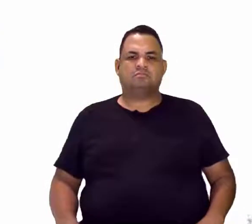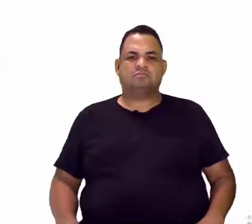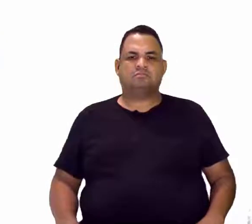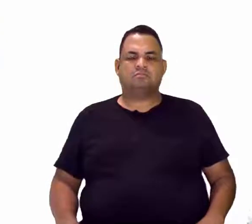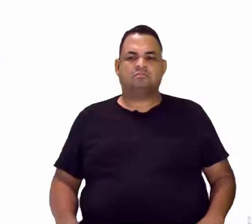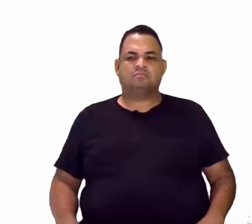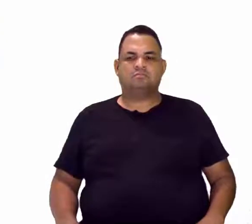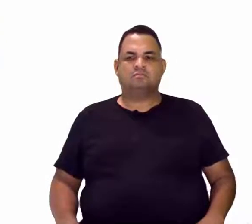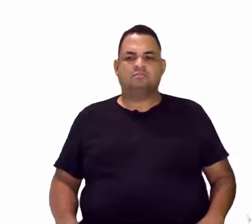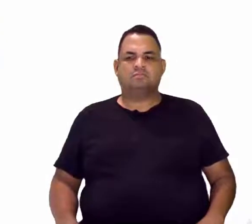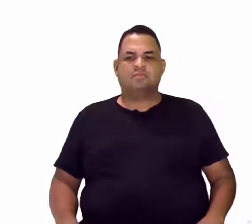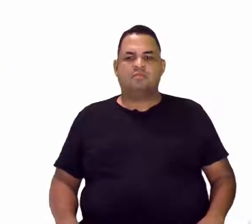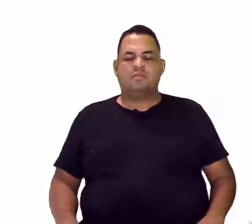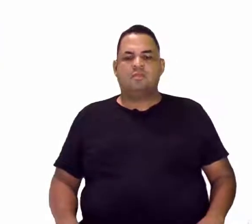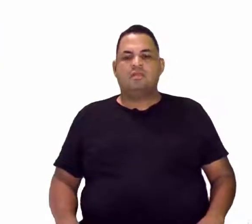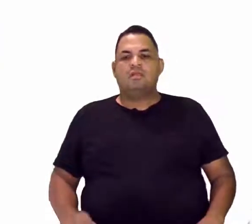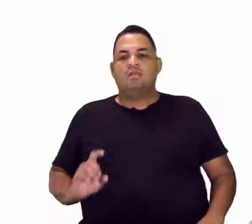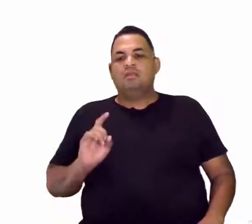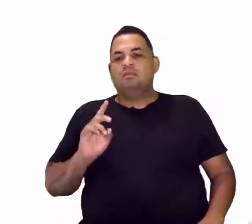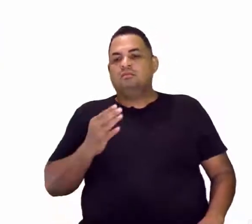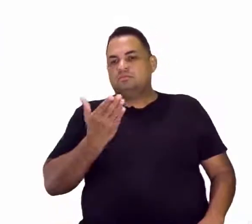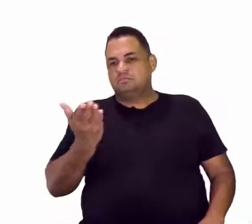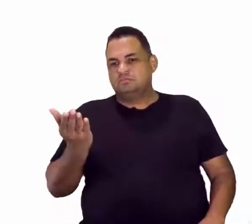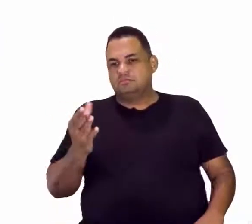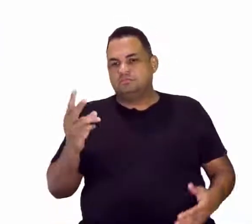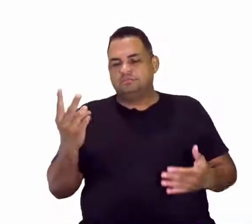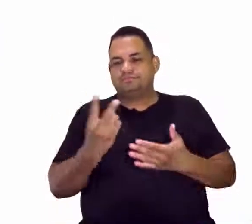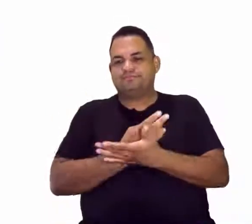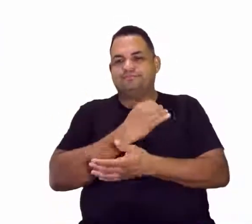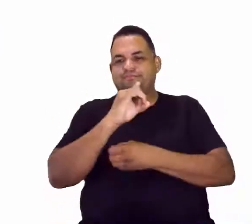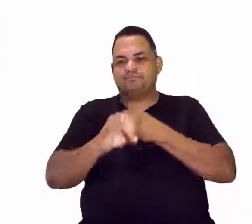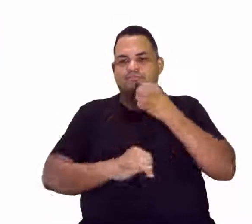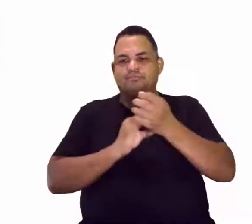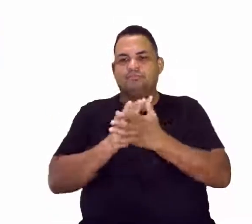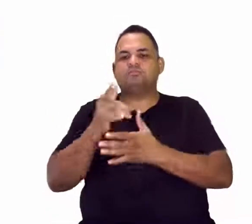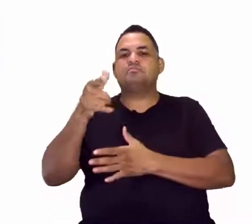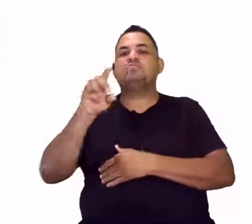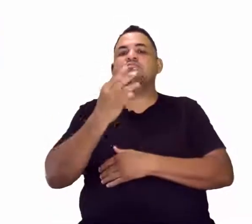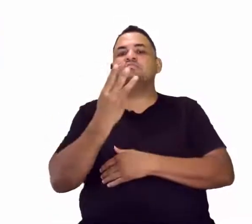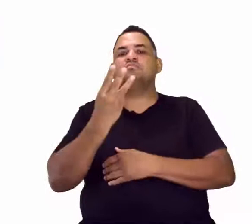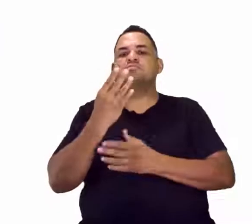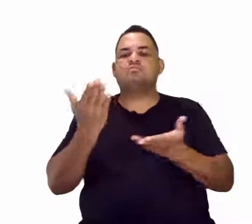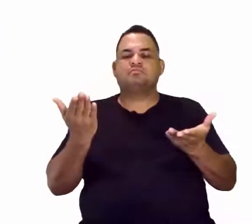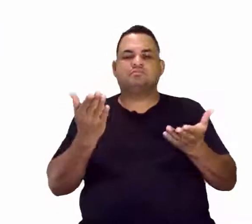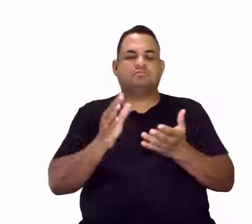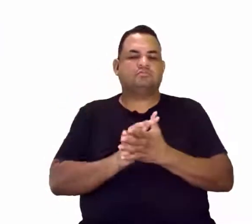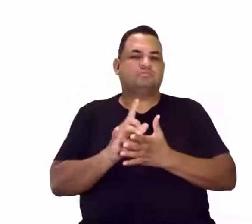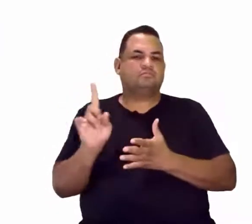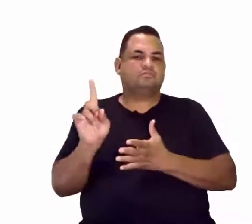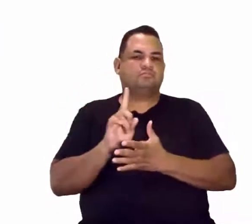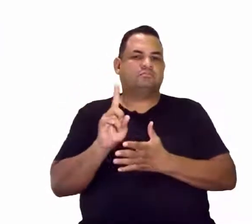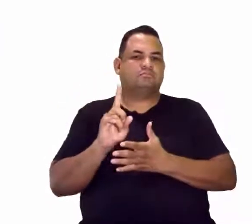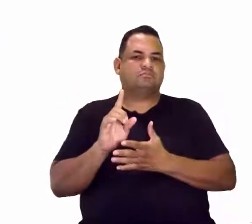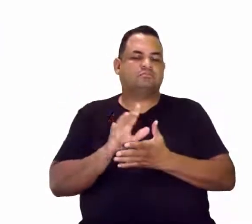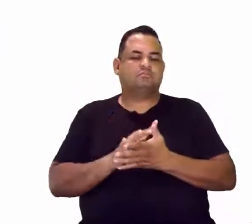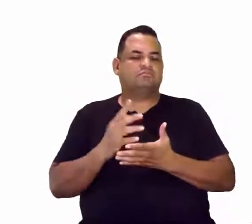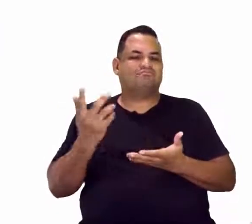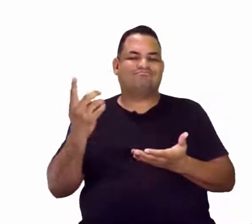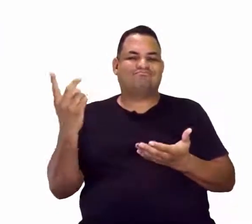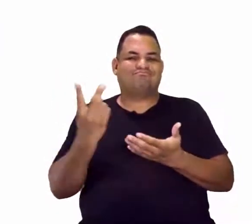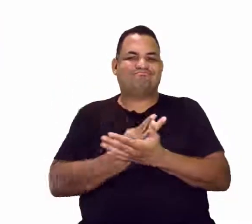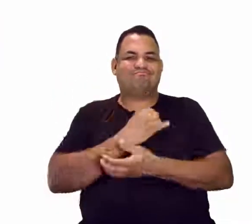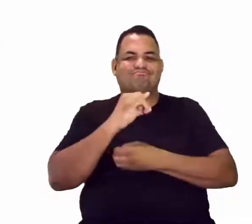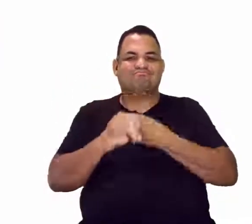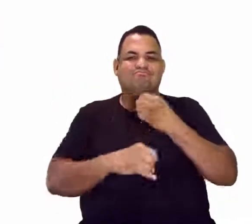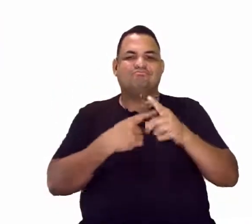esse daqui. Então, somente ele é ionizável. Professor, e os outros 3? Eles não sofrem